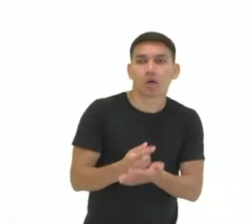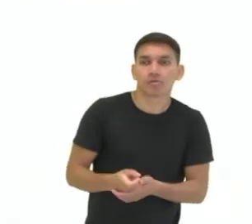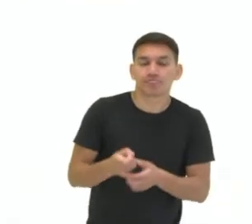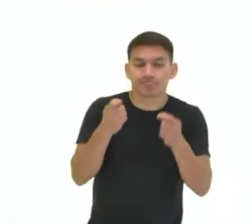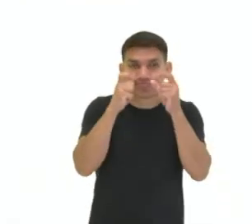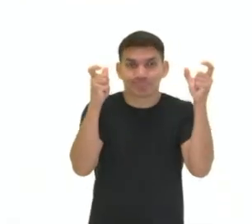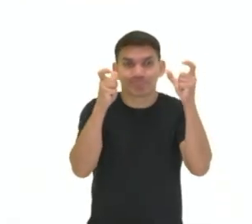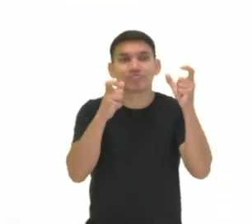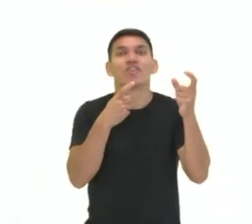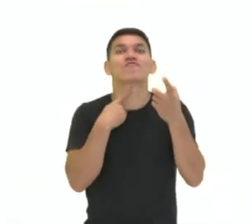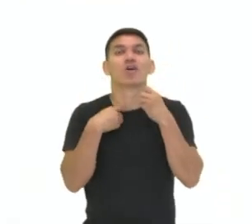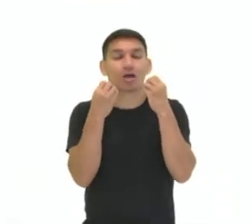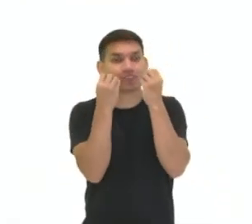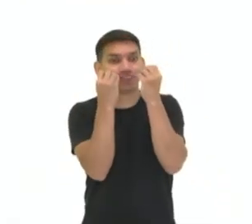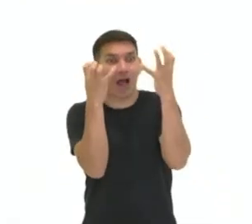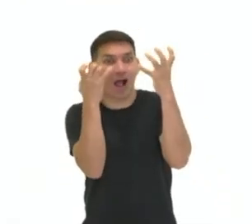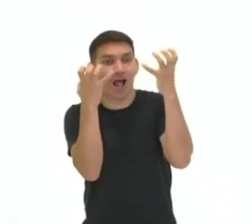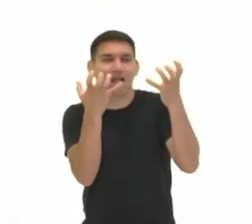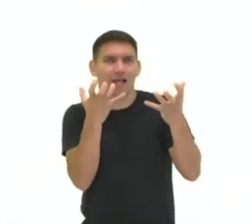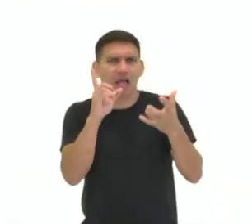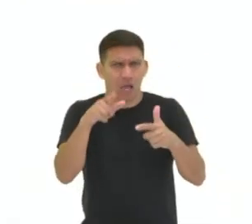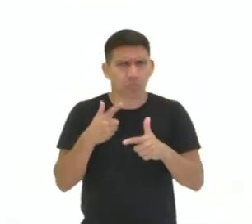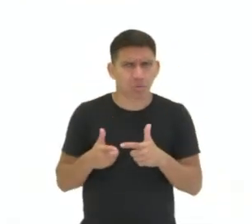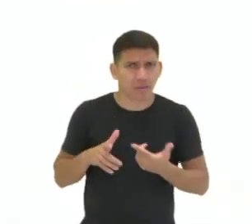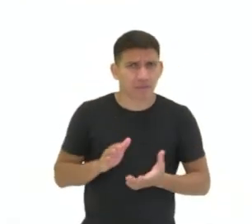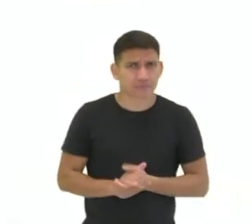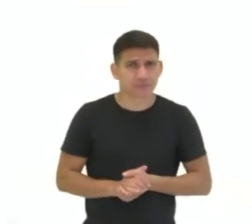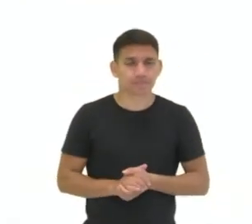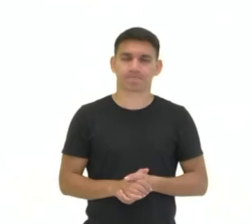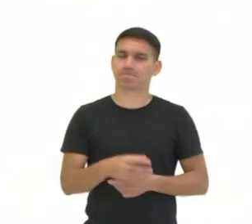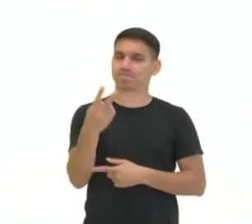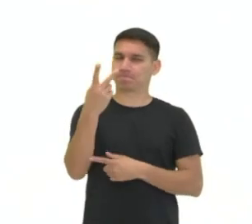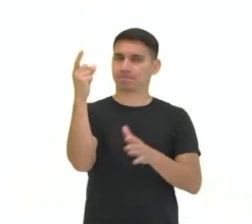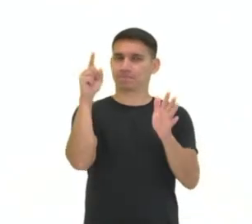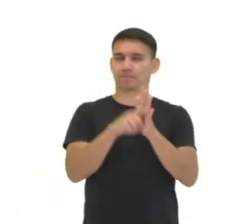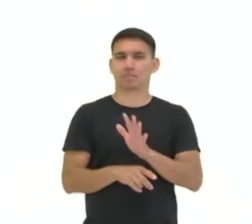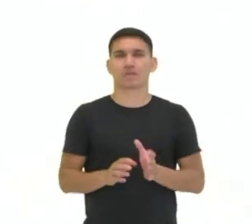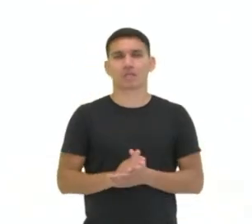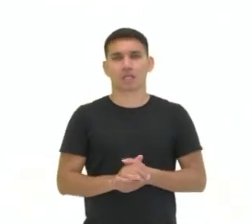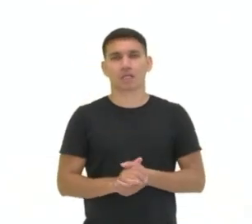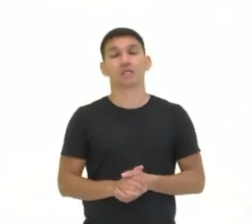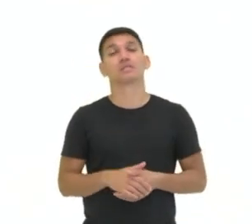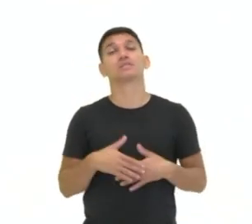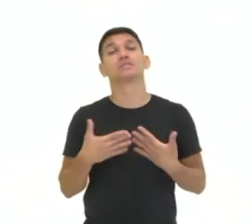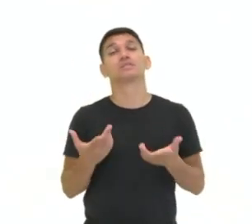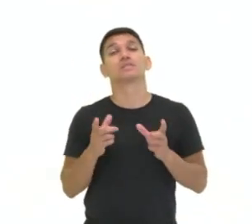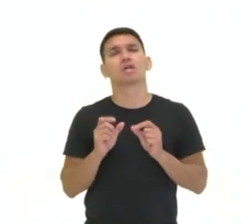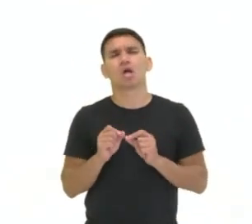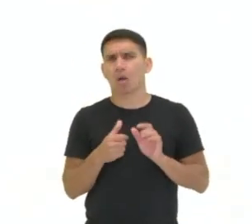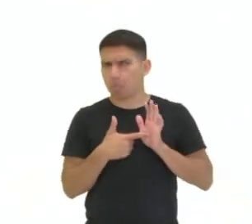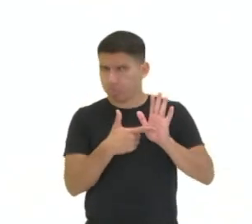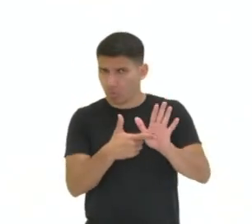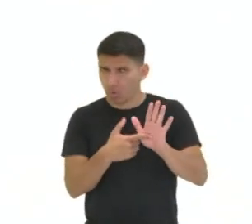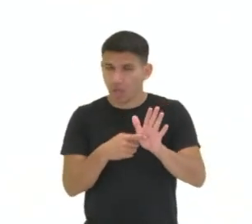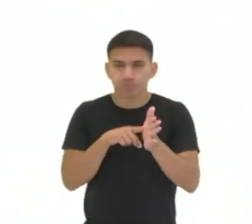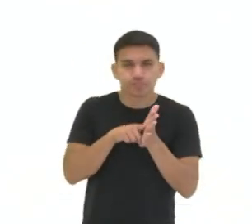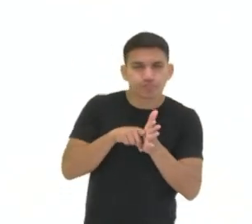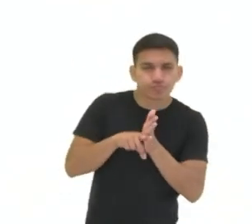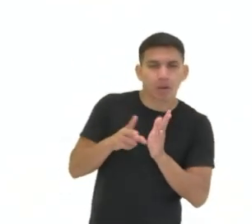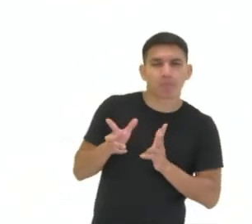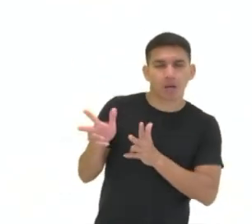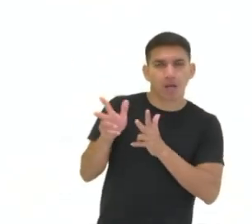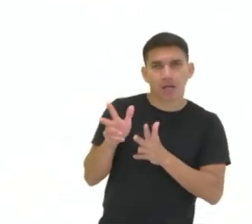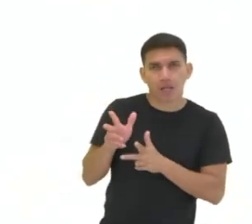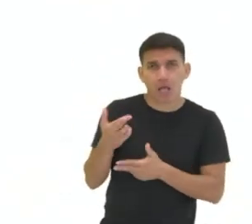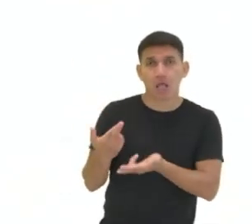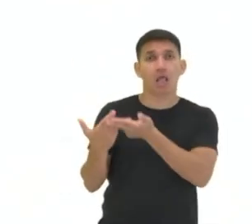problema? Explique. Segunda questão, embora isto seja indicado na reportagem, a responsabilidade das